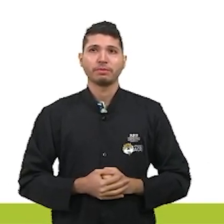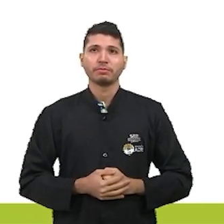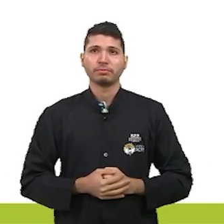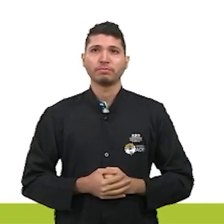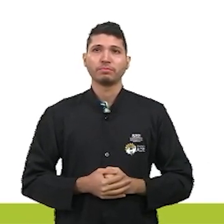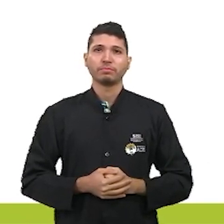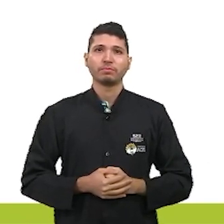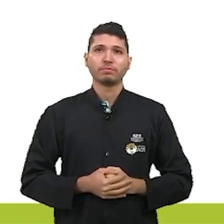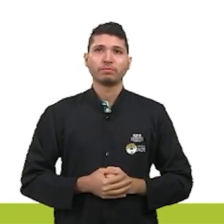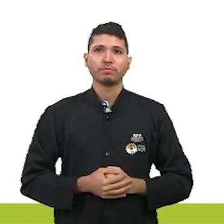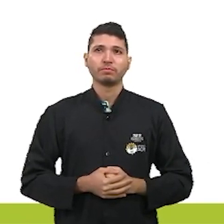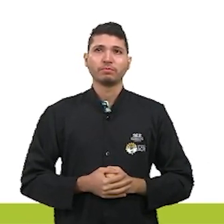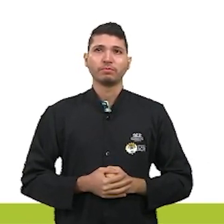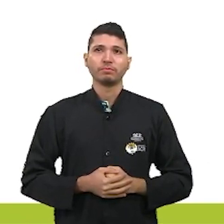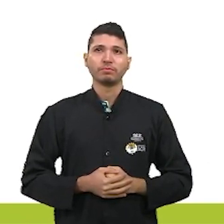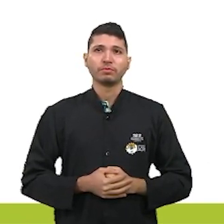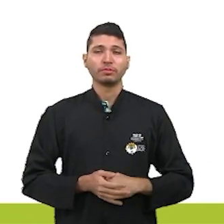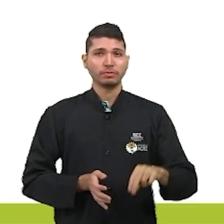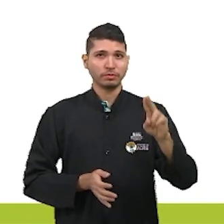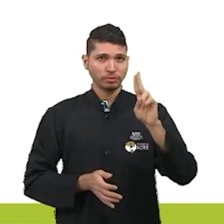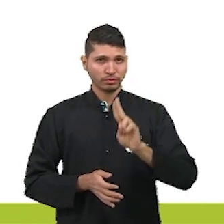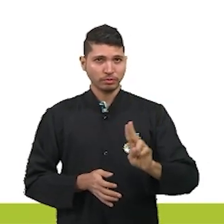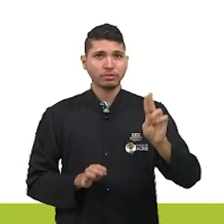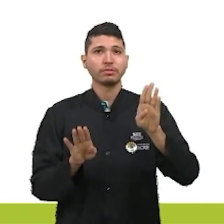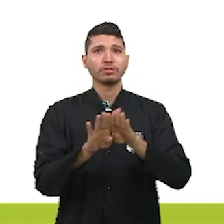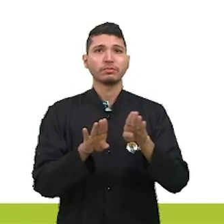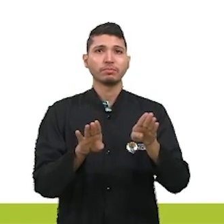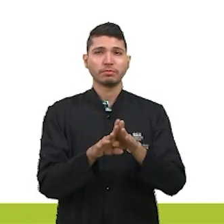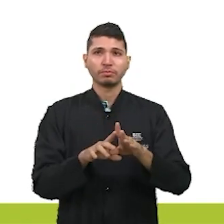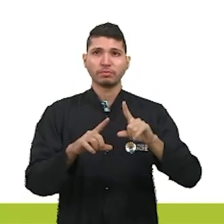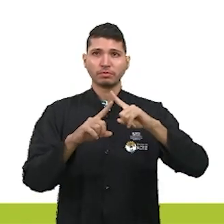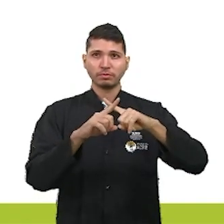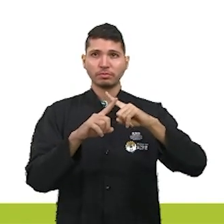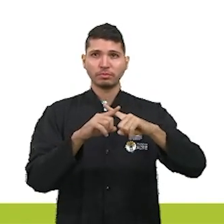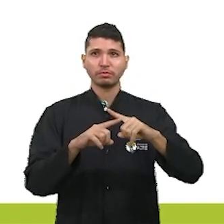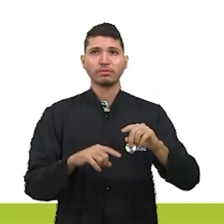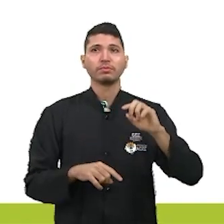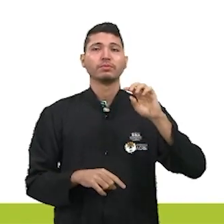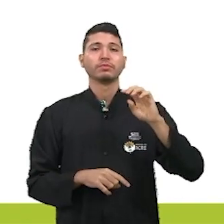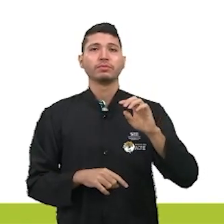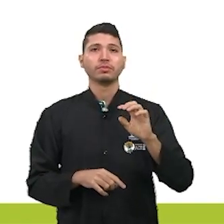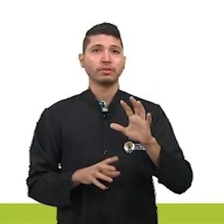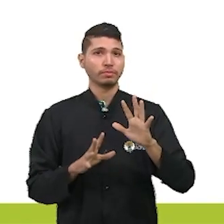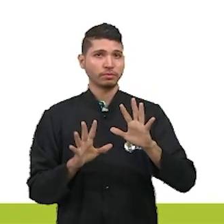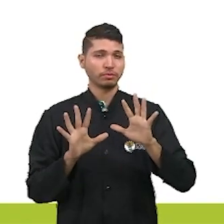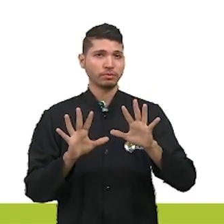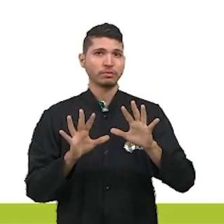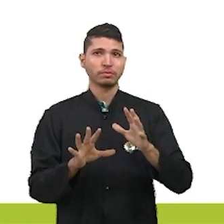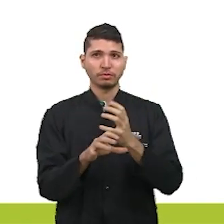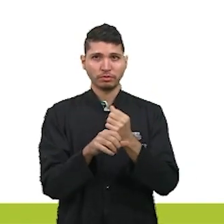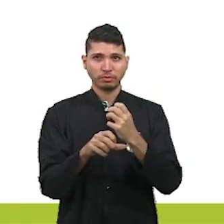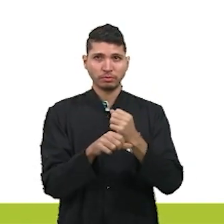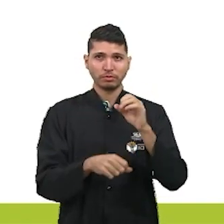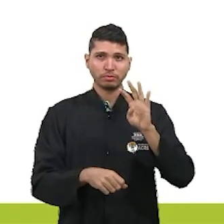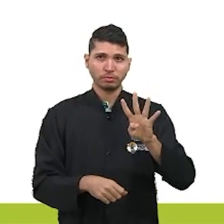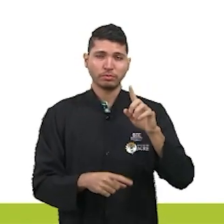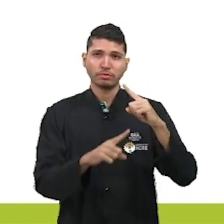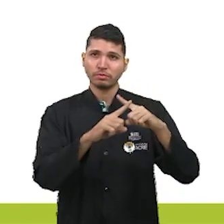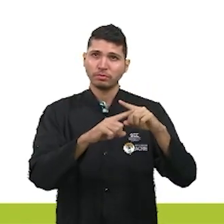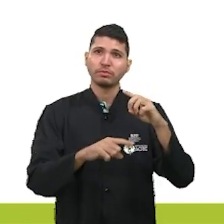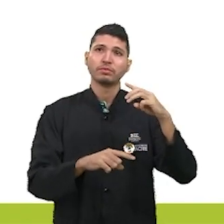em filas é o mesmo que fazer essa multiplicação. 4 vezes 3, vezes 2, vezes